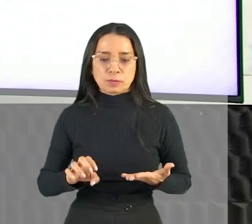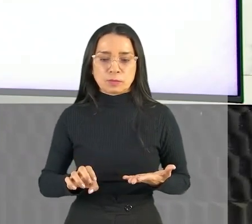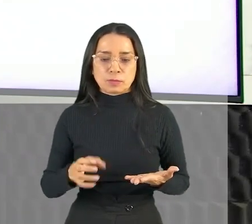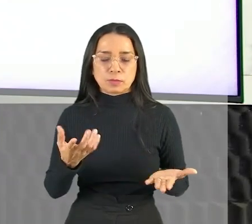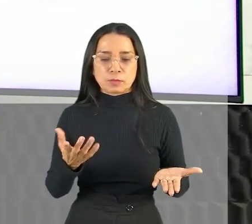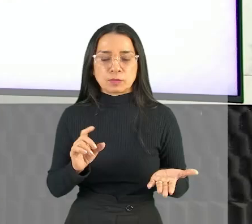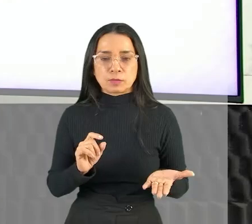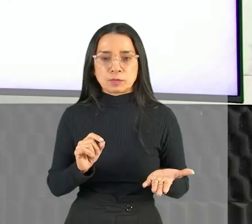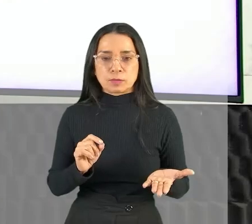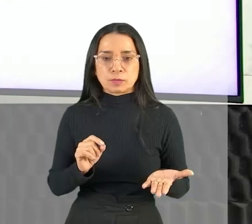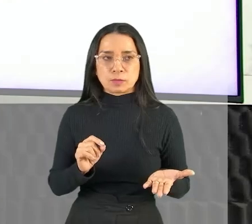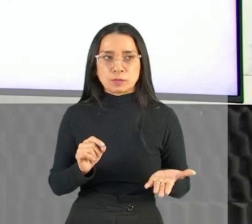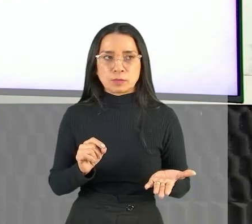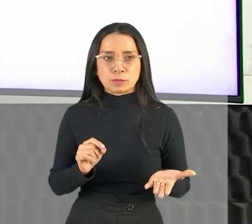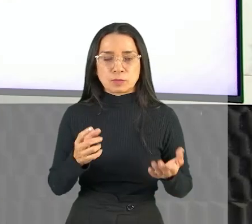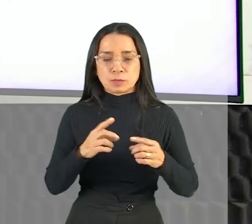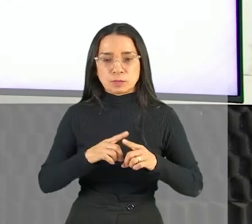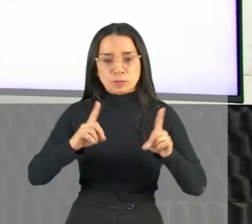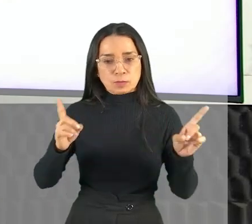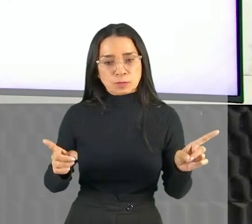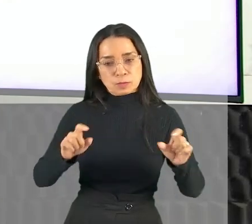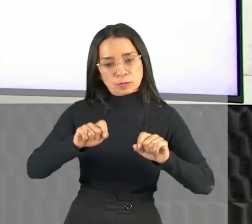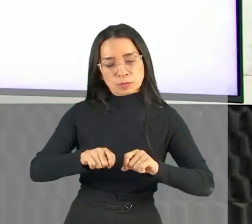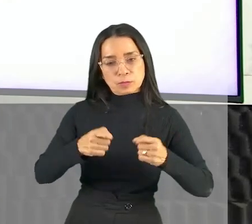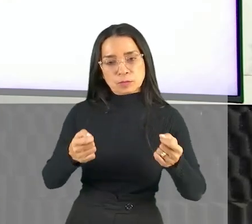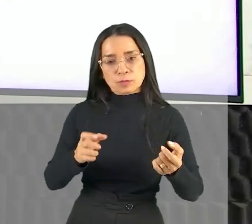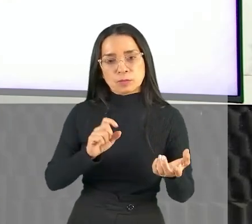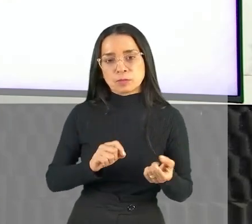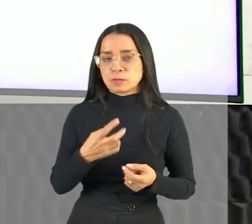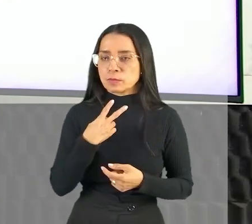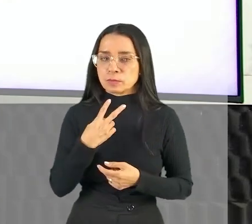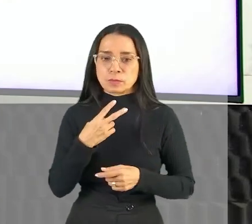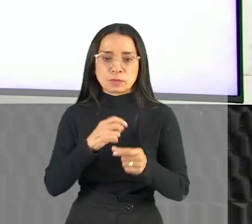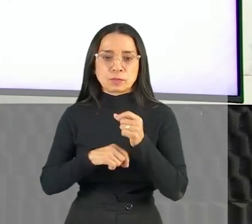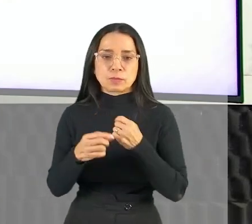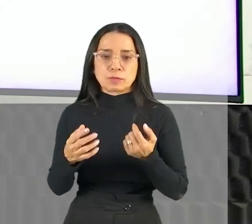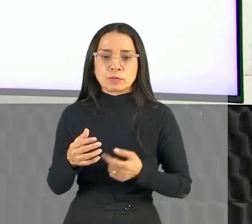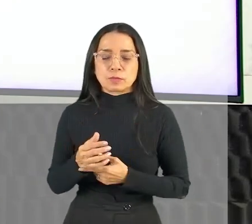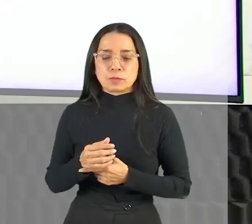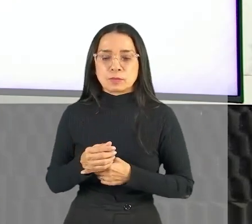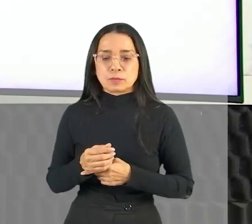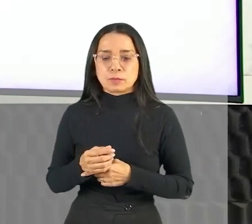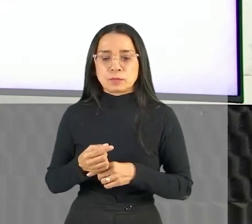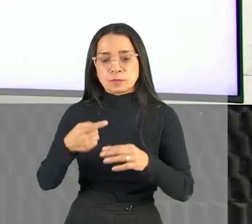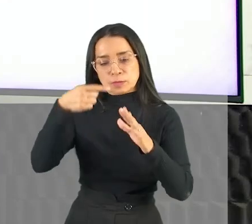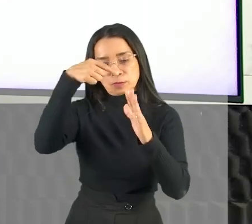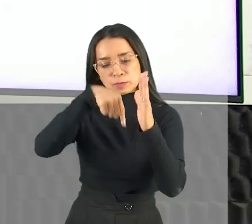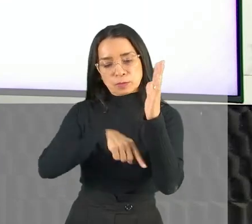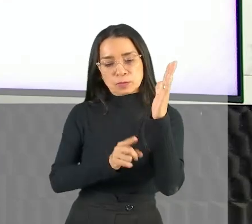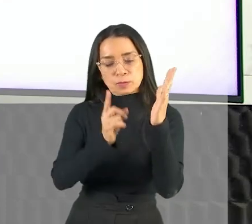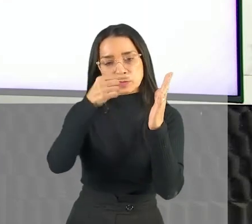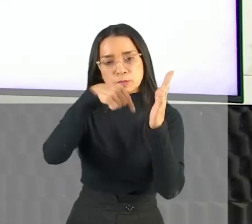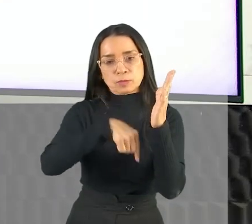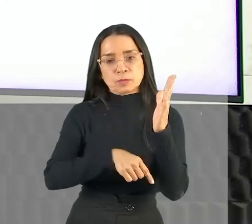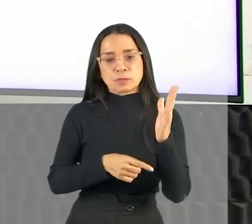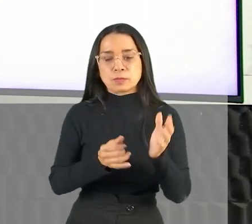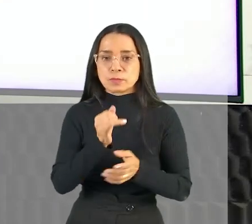Síntese não é o oposto da quebra. Então, não pode ser uma fotossíntese, por exemplo,